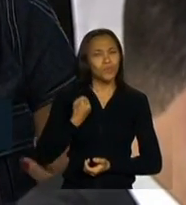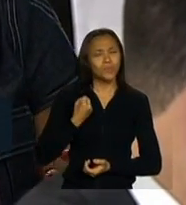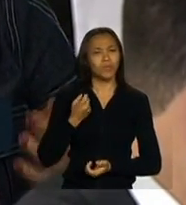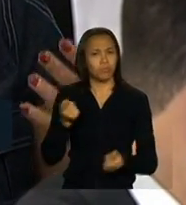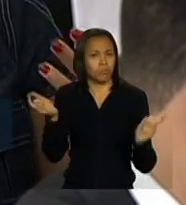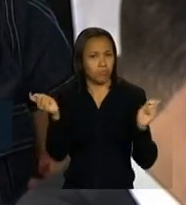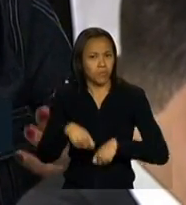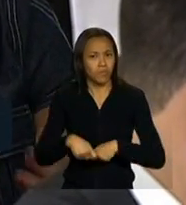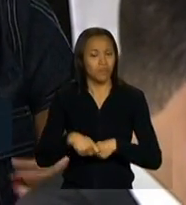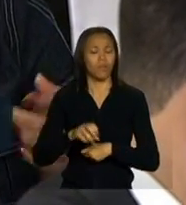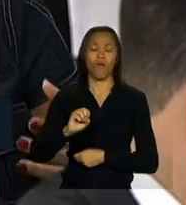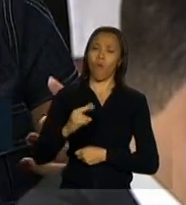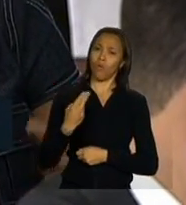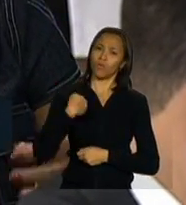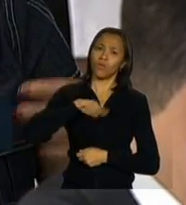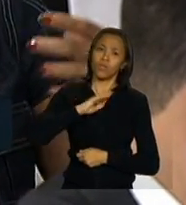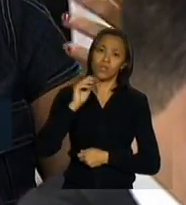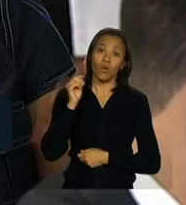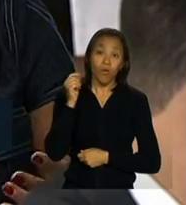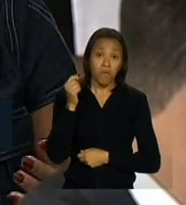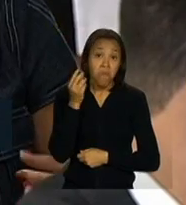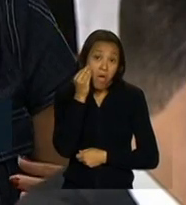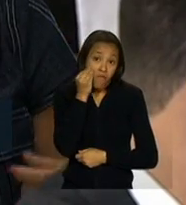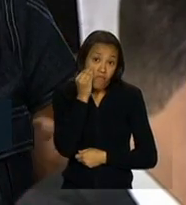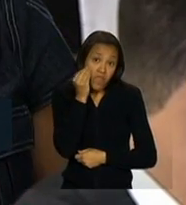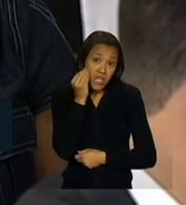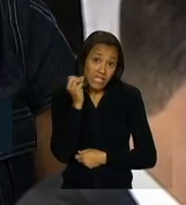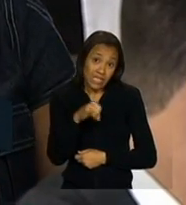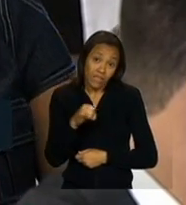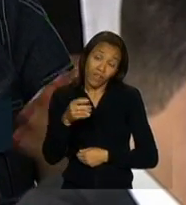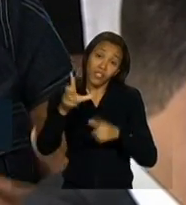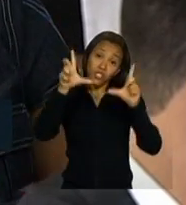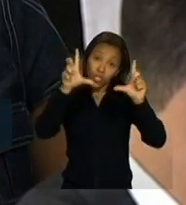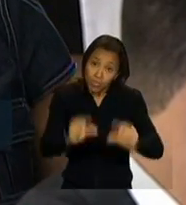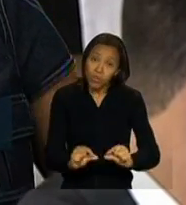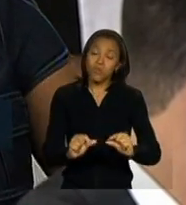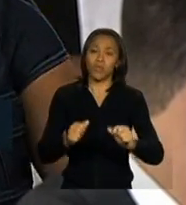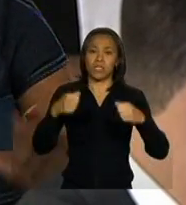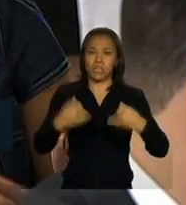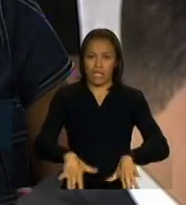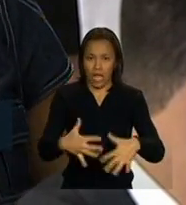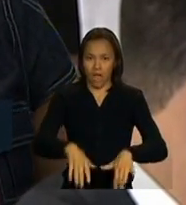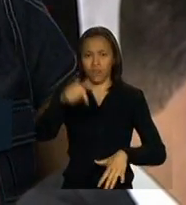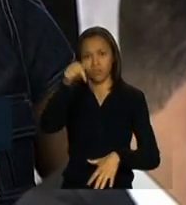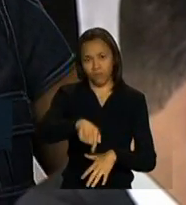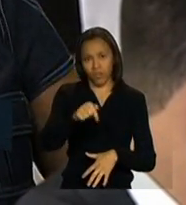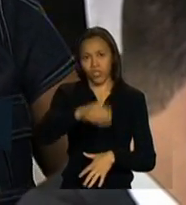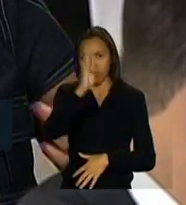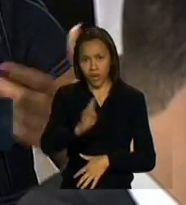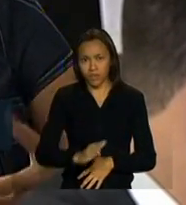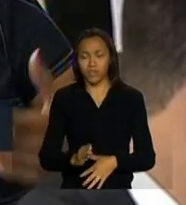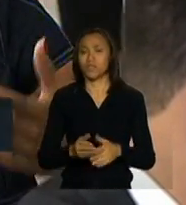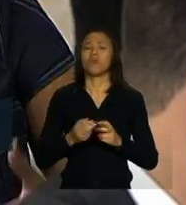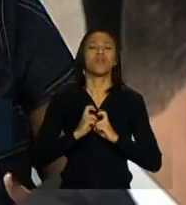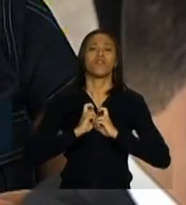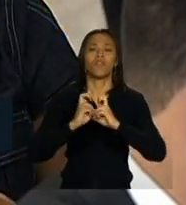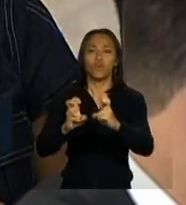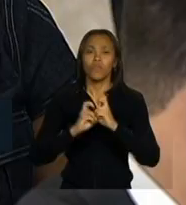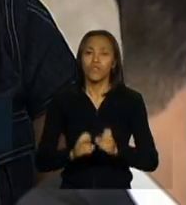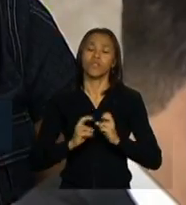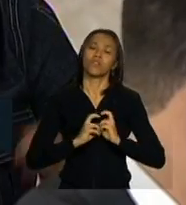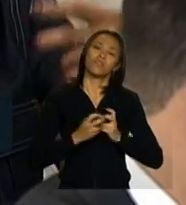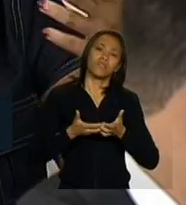Ou podemos ver mesmo a possibilidade desse custo no país cair em 30% na movimentação de carga em ferrovias, rodovias,